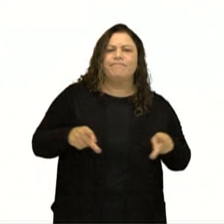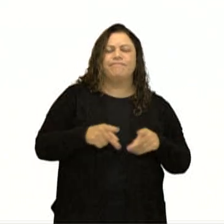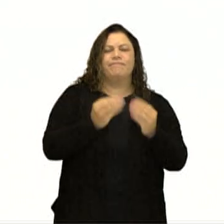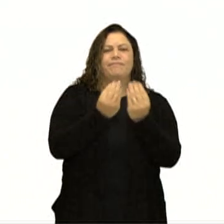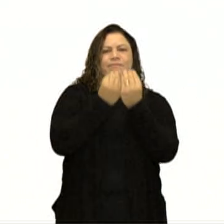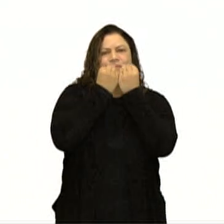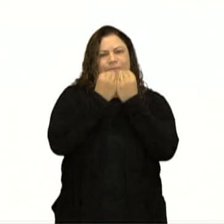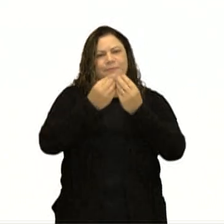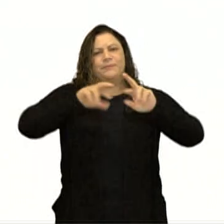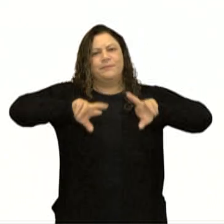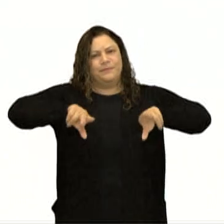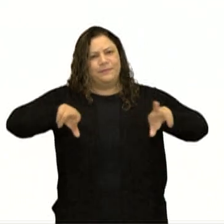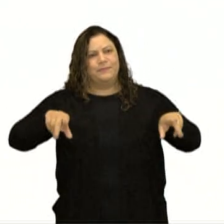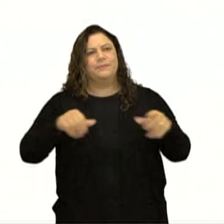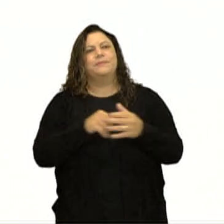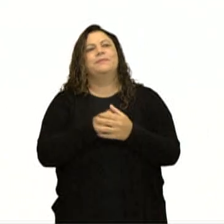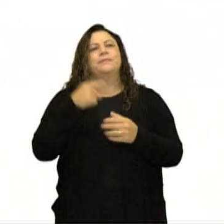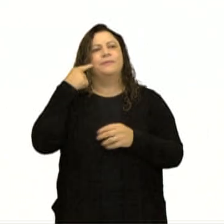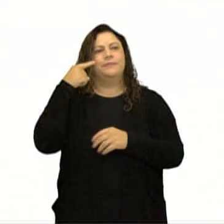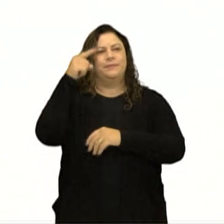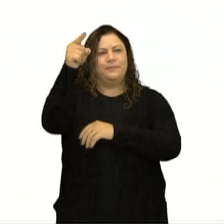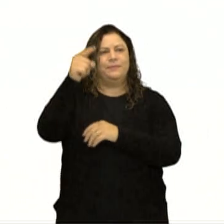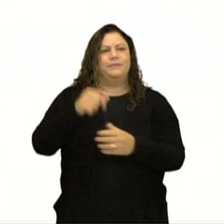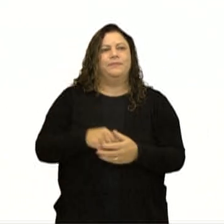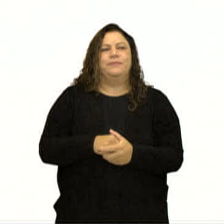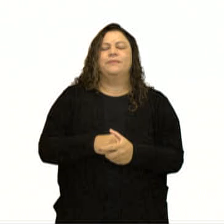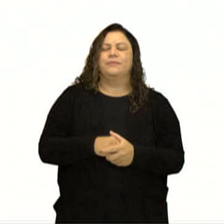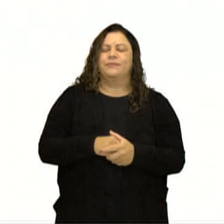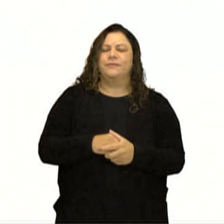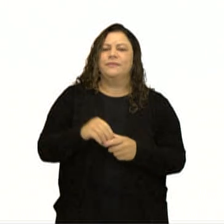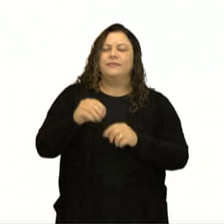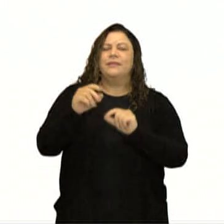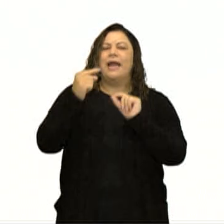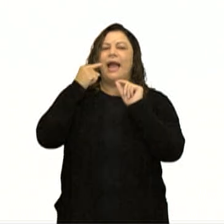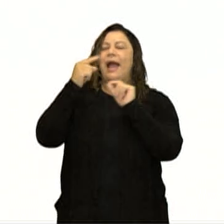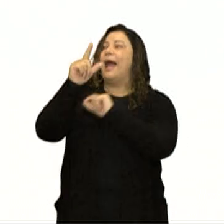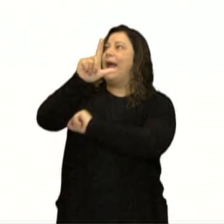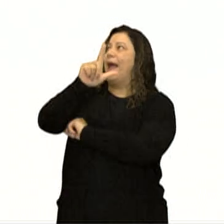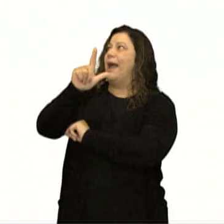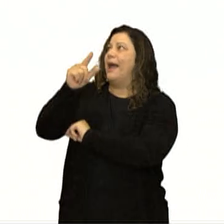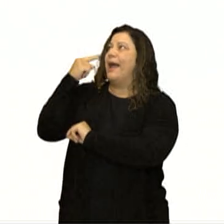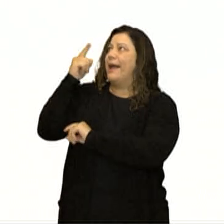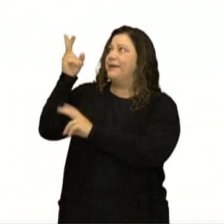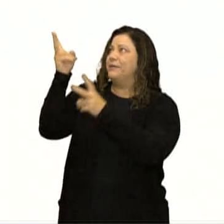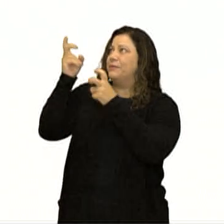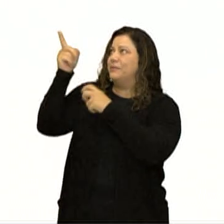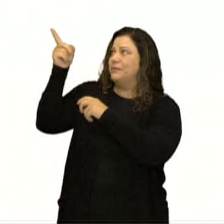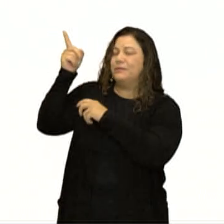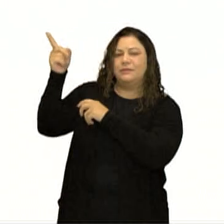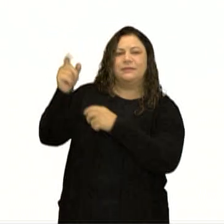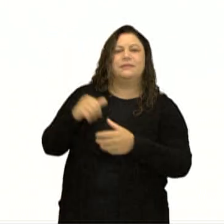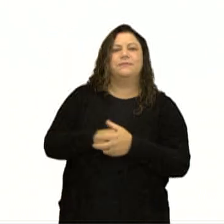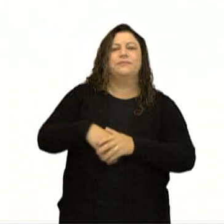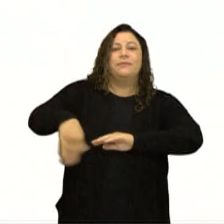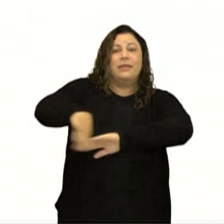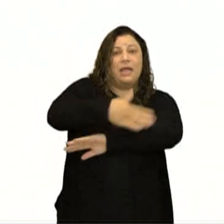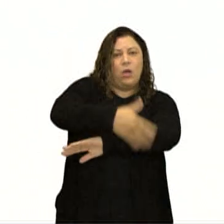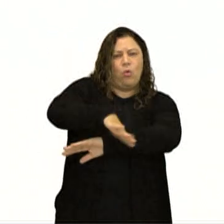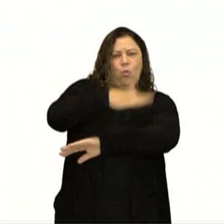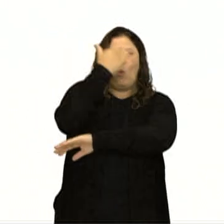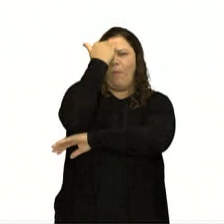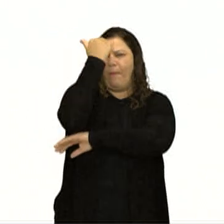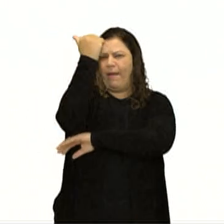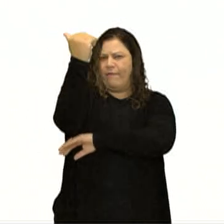Estátua da Liberdade, a Quinta Avenida, que é a rua mais chique do mundo, onde